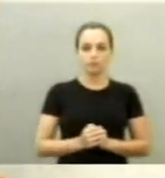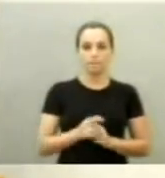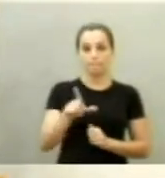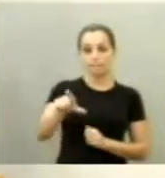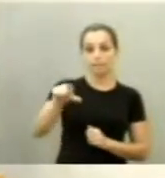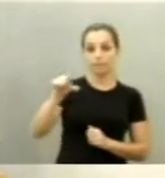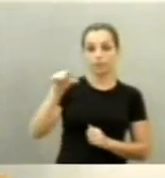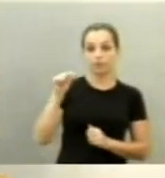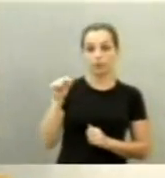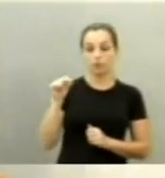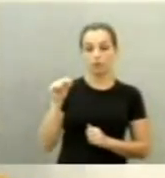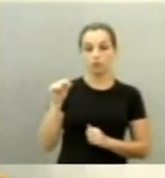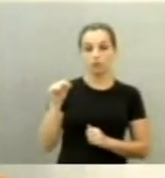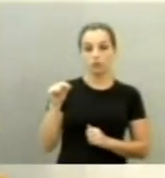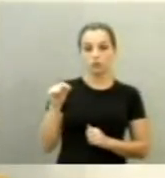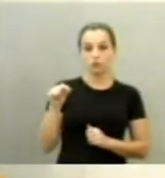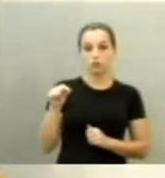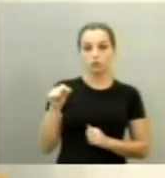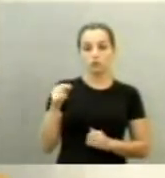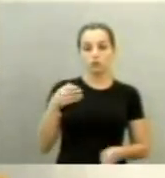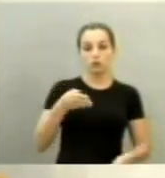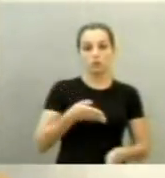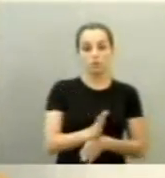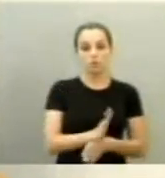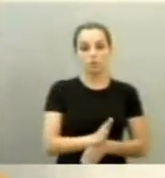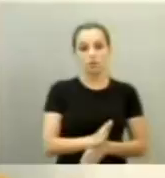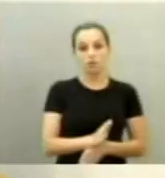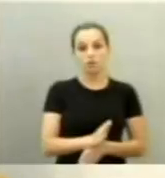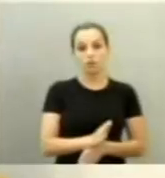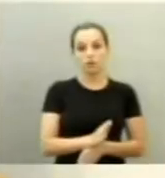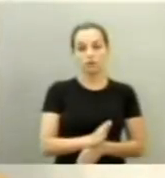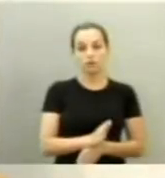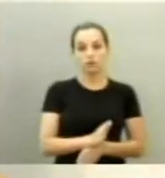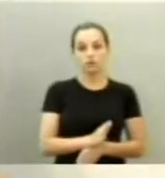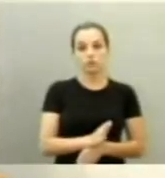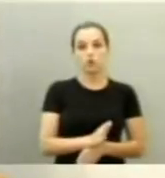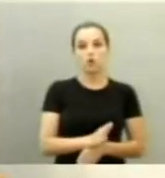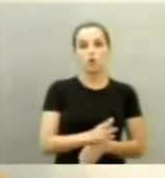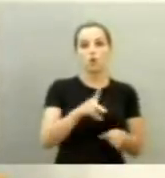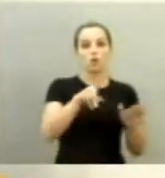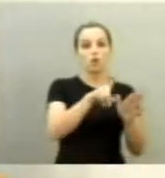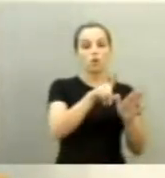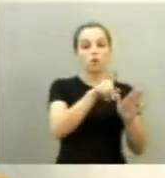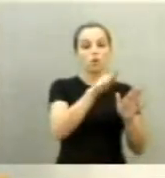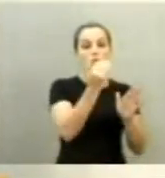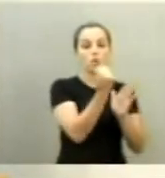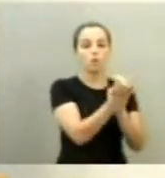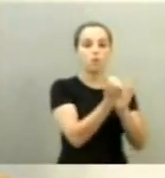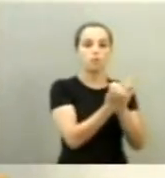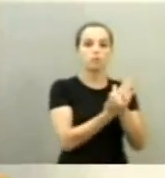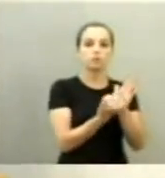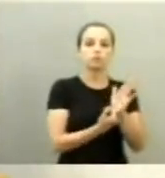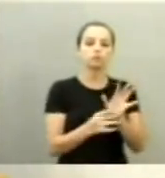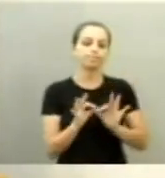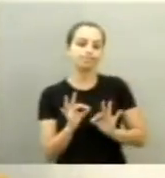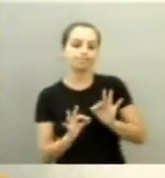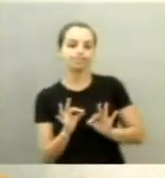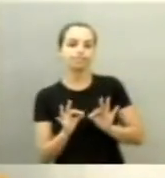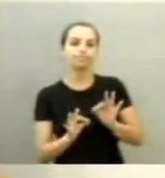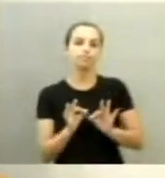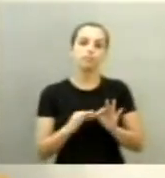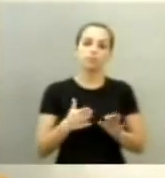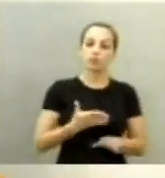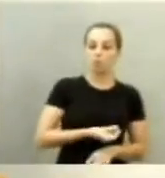Destacar o que a gente acabou de aprovar hoje em segundo turno, que foi o plano diretor, né? Eu pude participar das